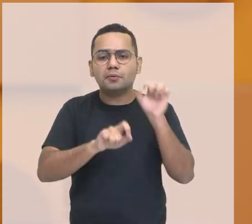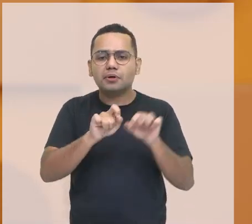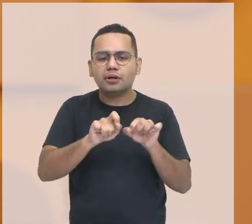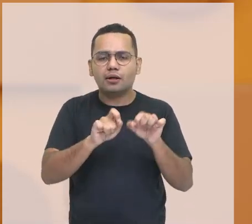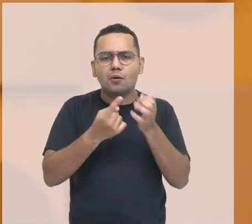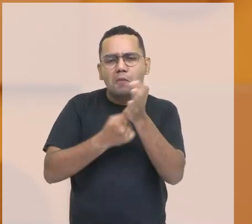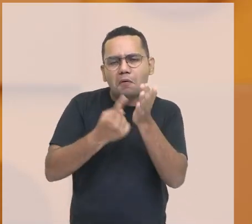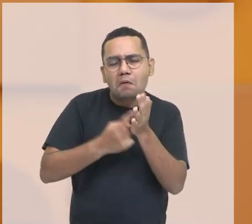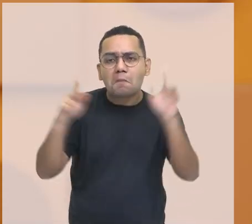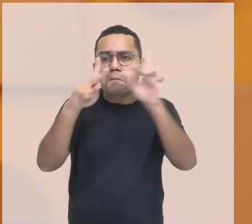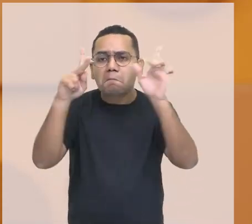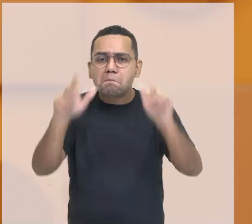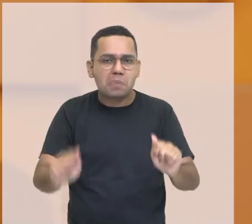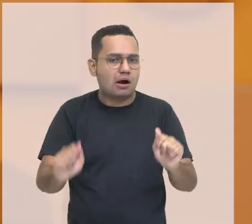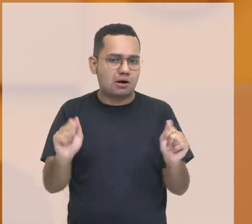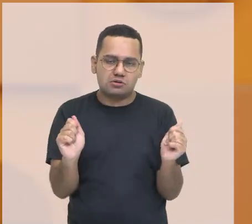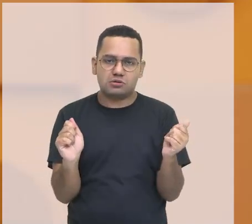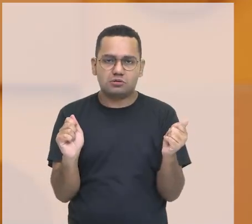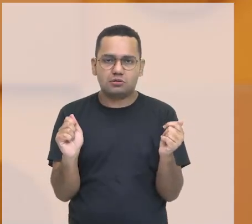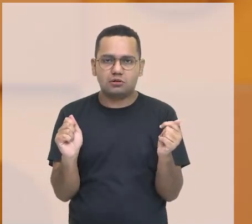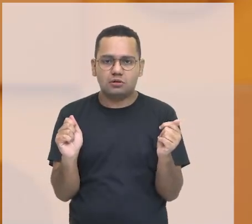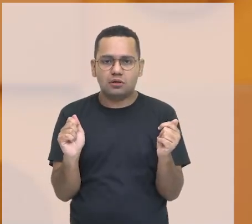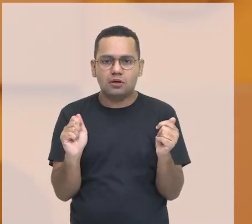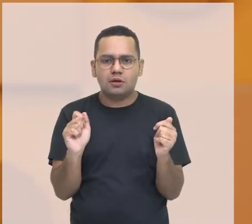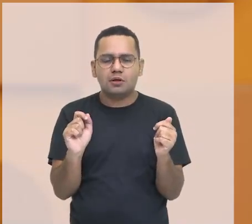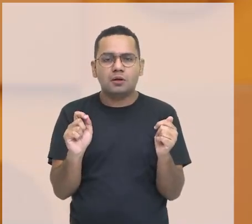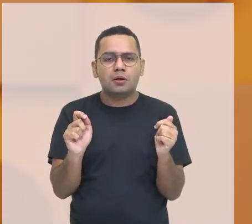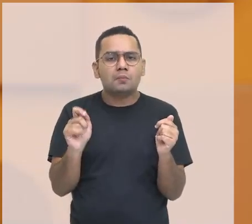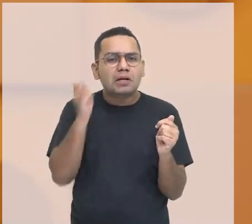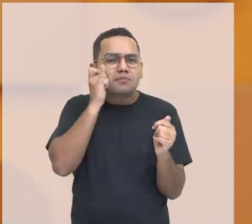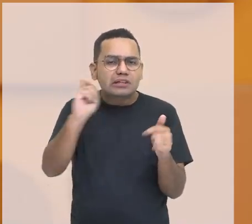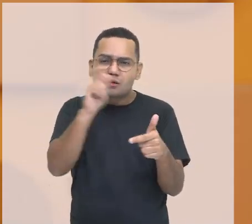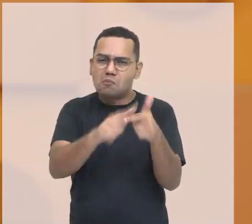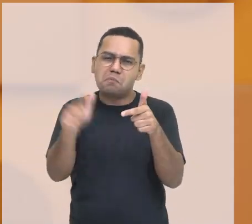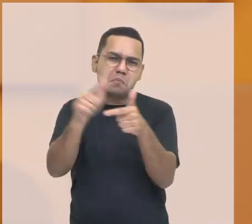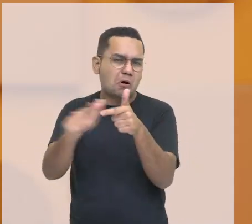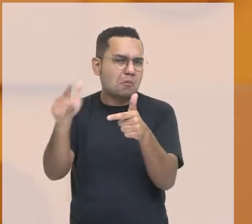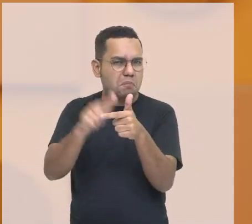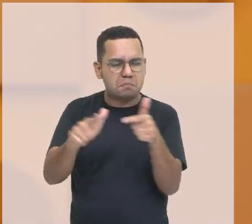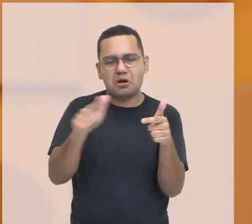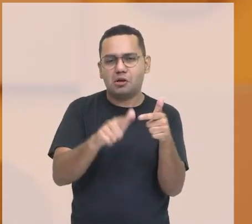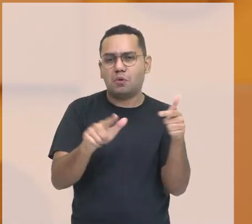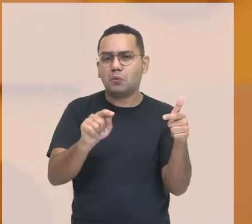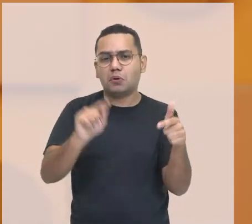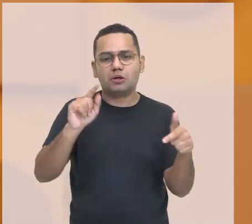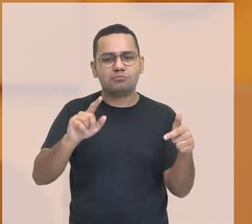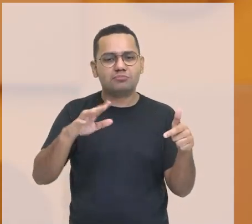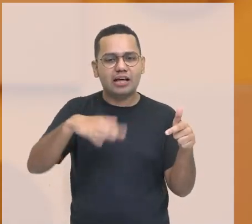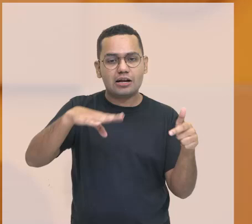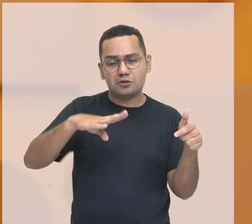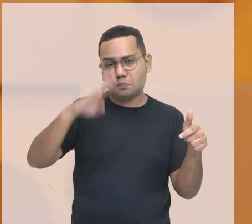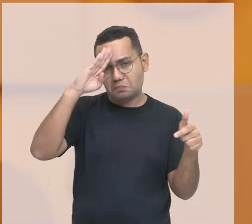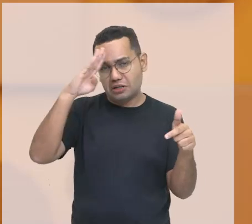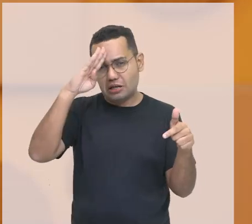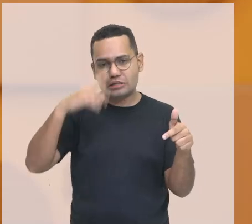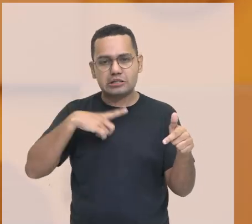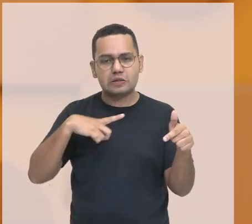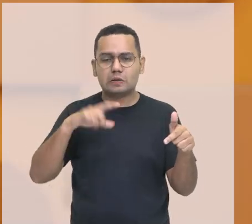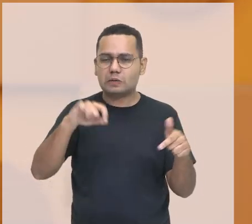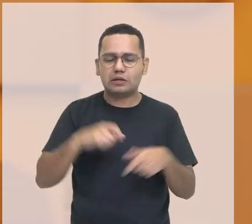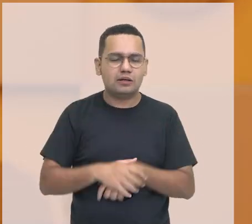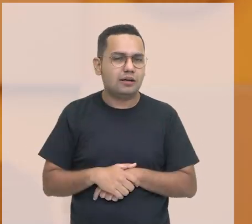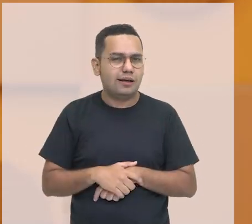de tentar esfriar os ânimos para evitar o máximo possível um conflito militar que envolvesse ali as potências